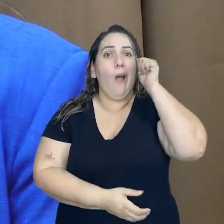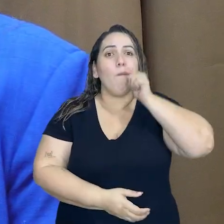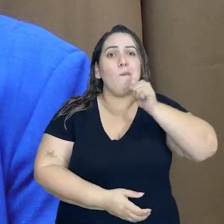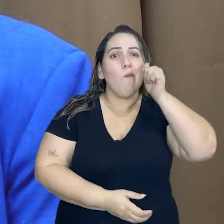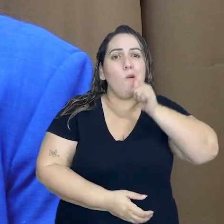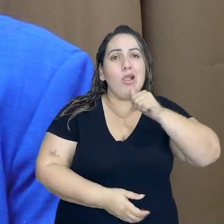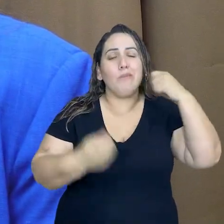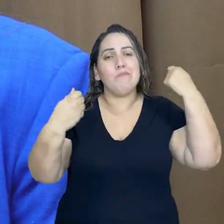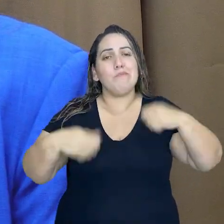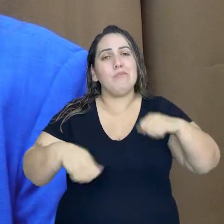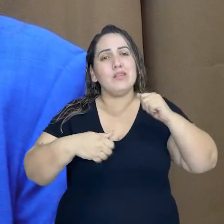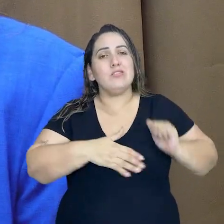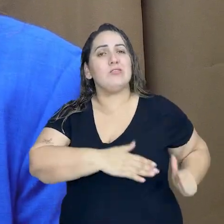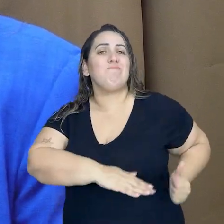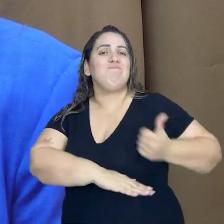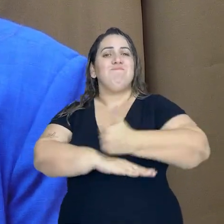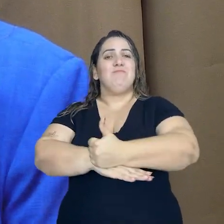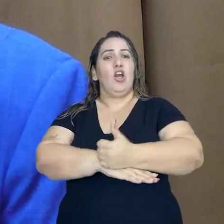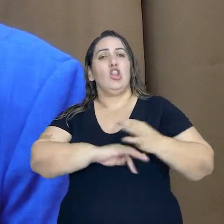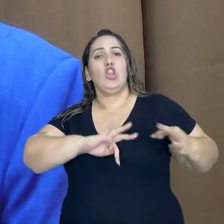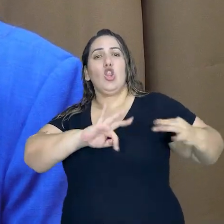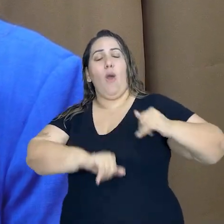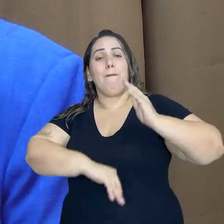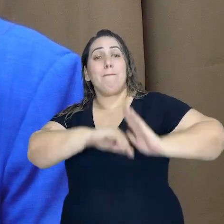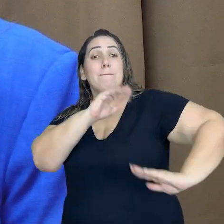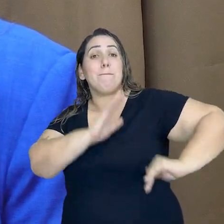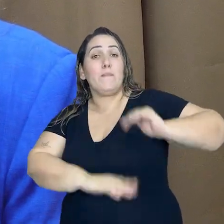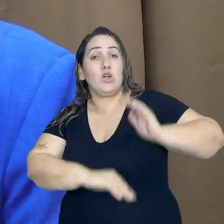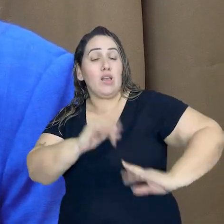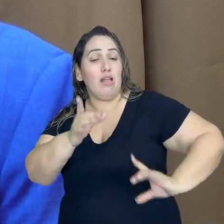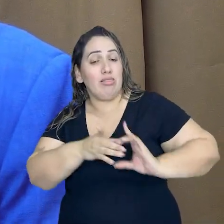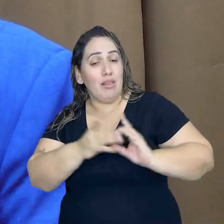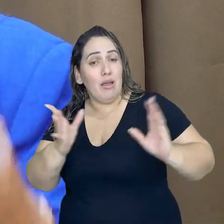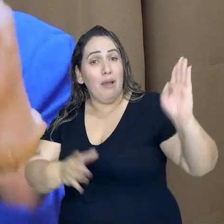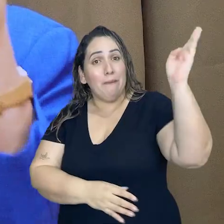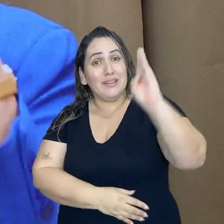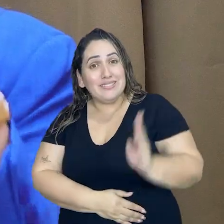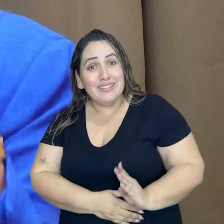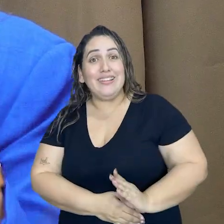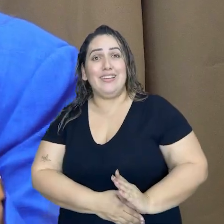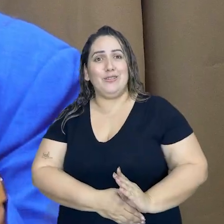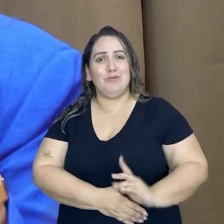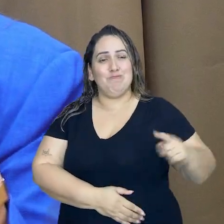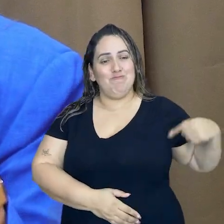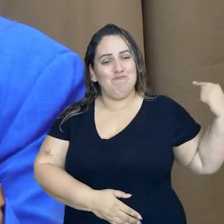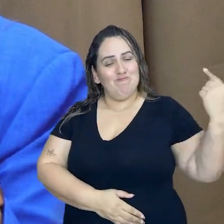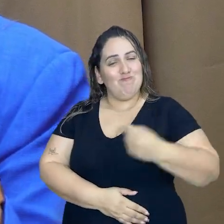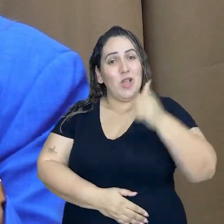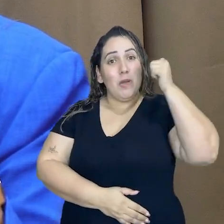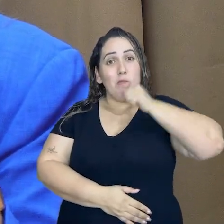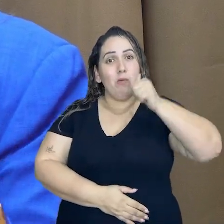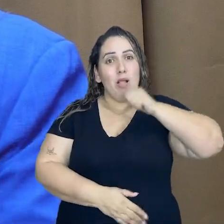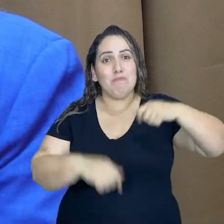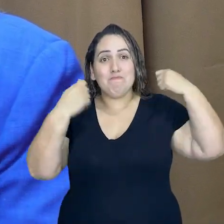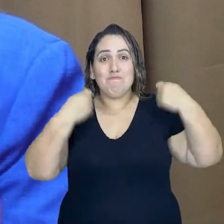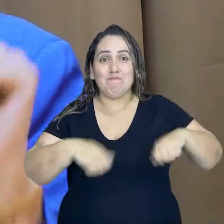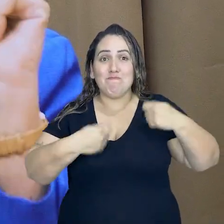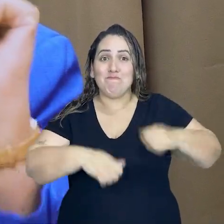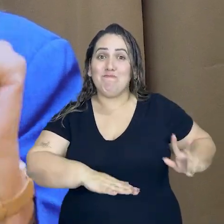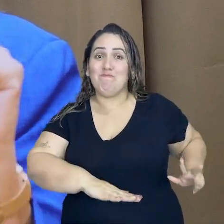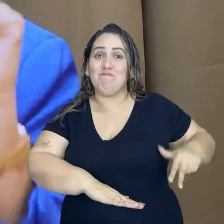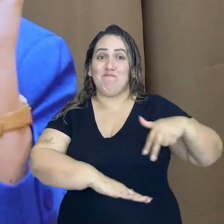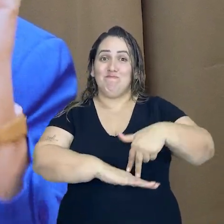processo, porque sem isso a gente não vai avançar. Estamos no ranking